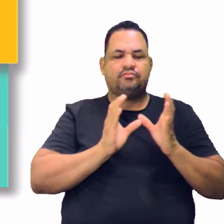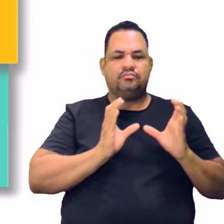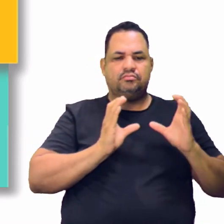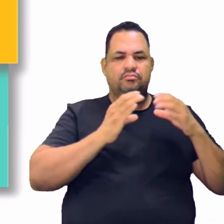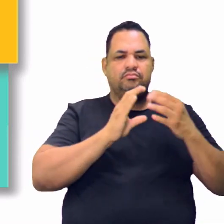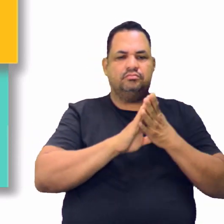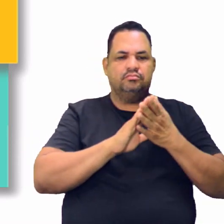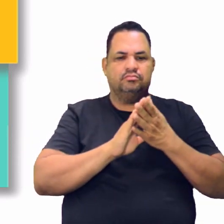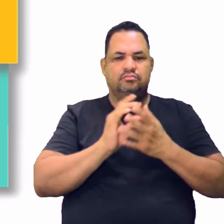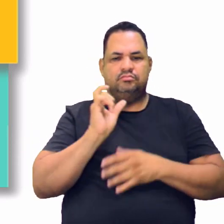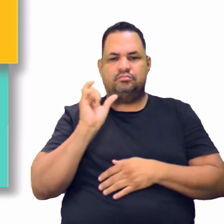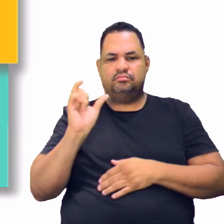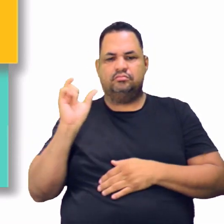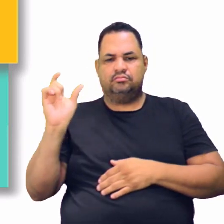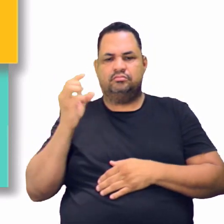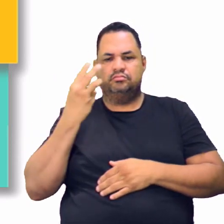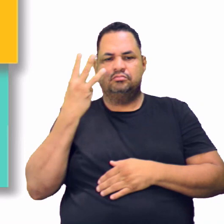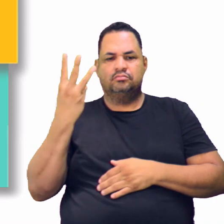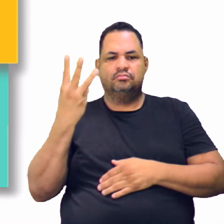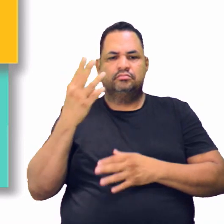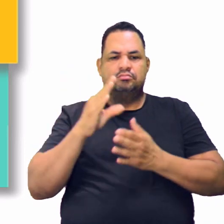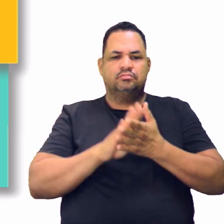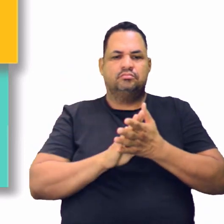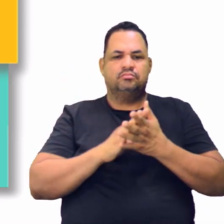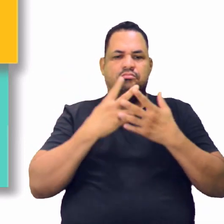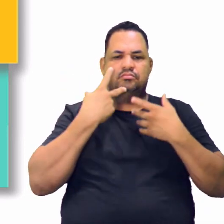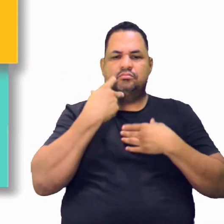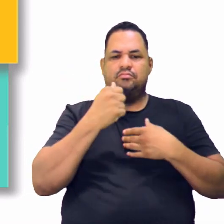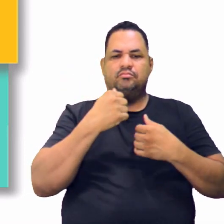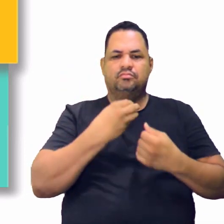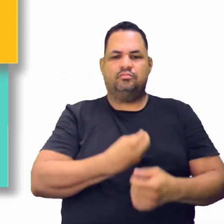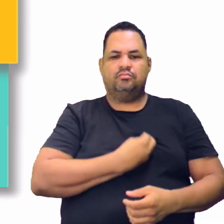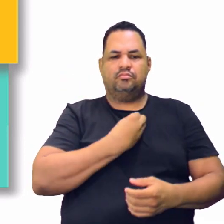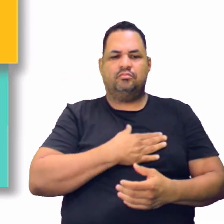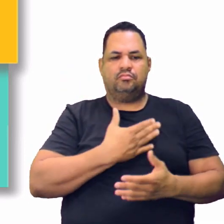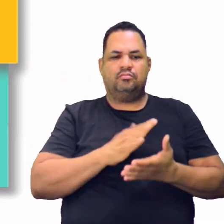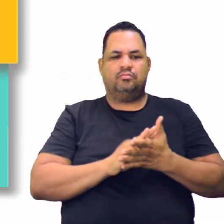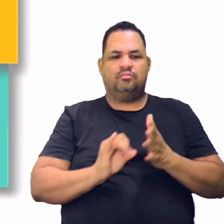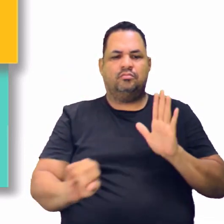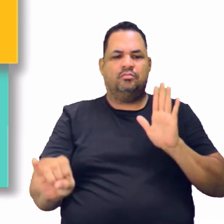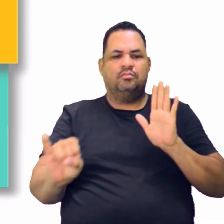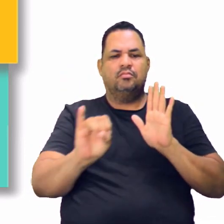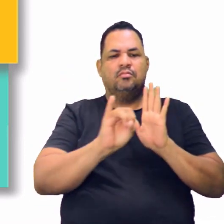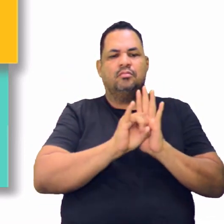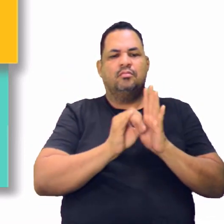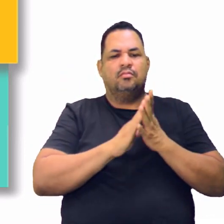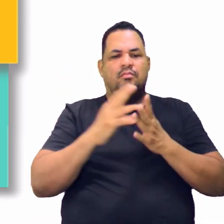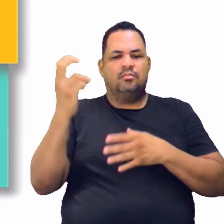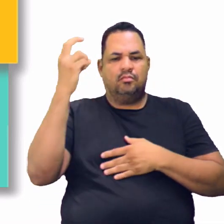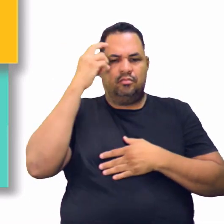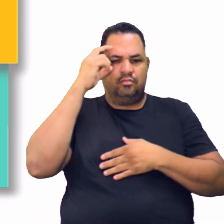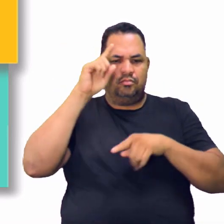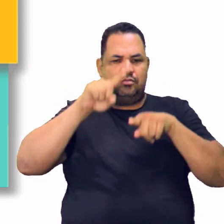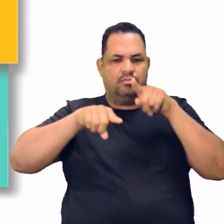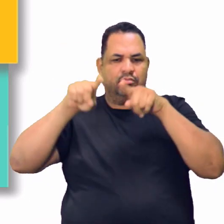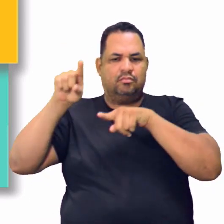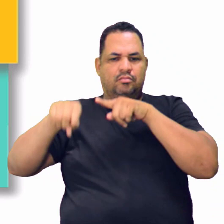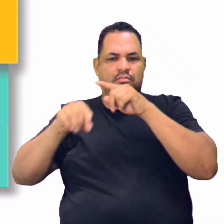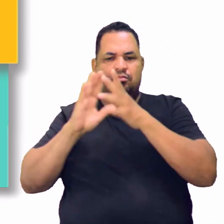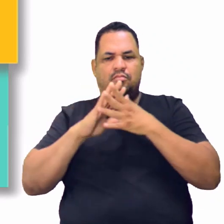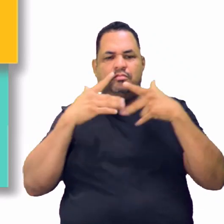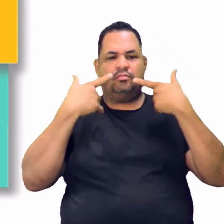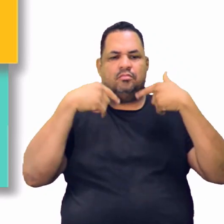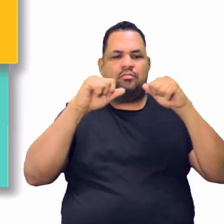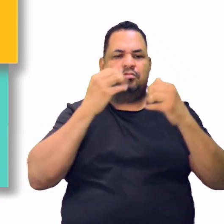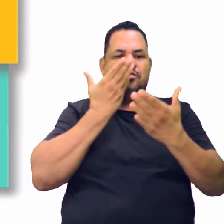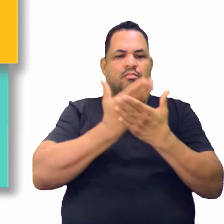de palavras, parte 3, língua viva, originalidade, identidade cultural, variação linguística, estudo